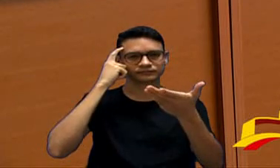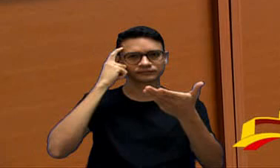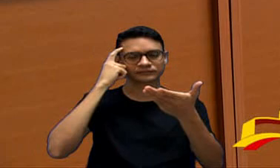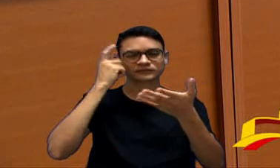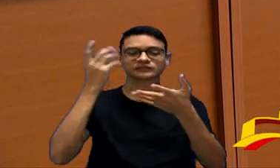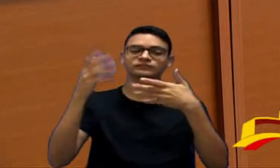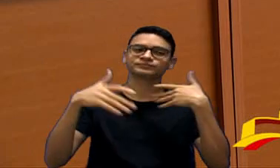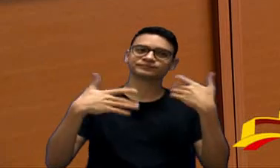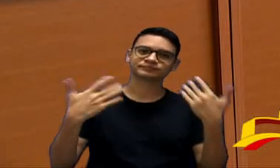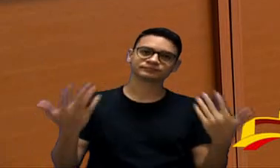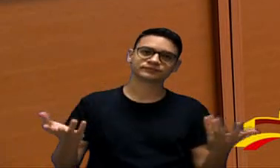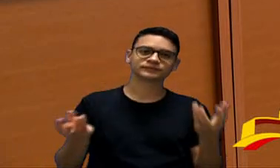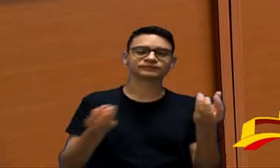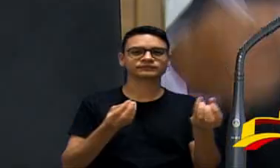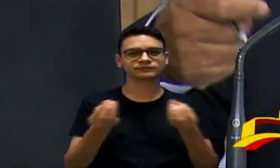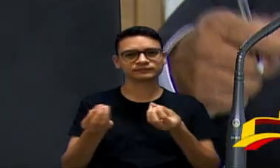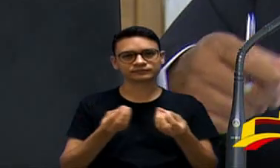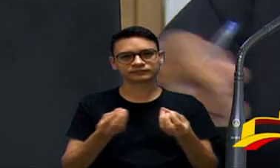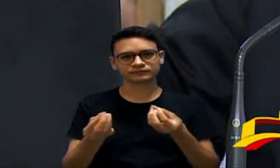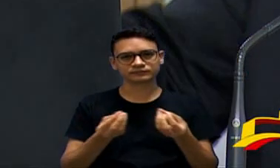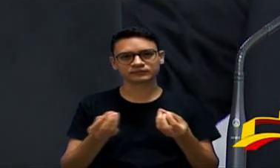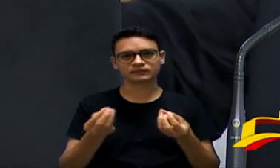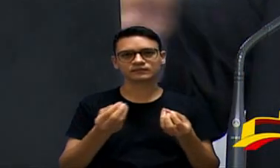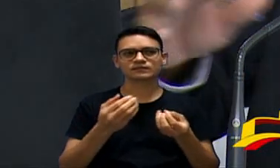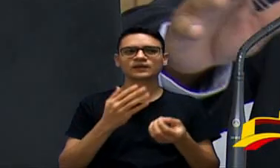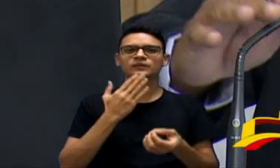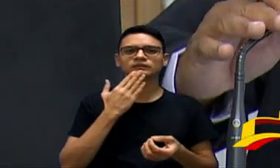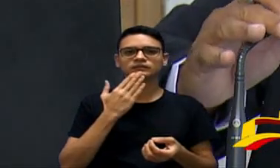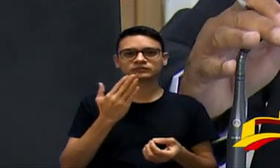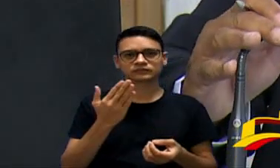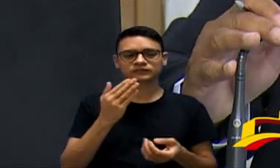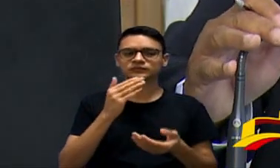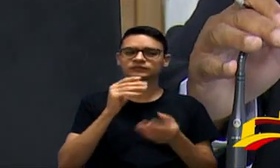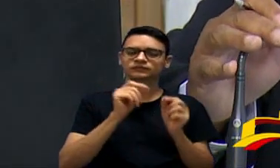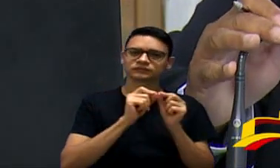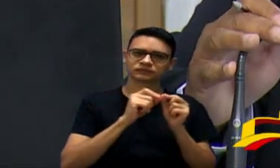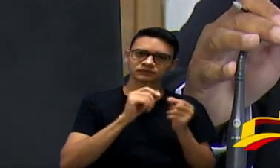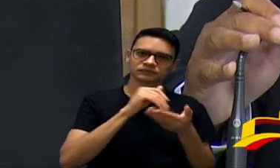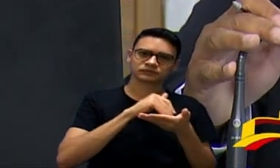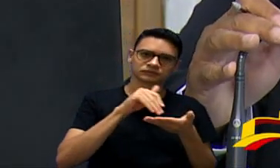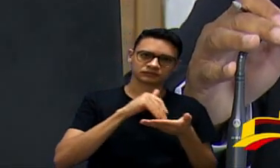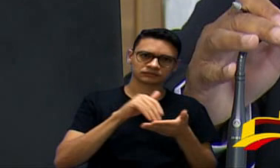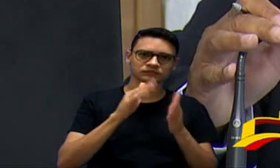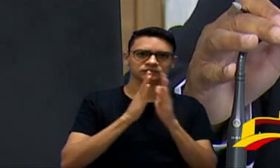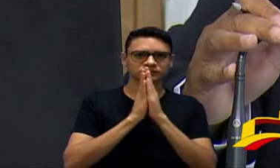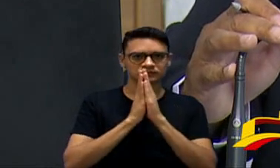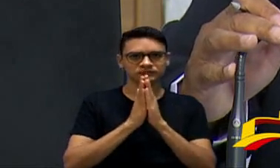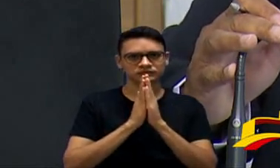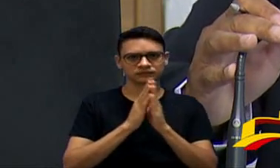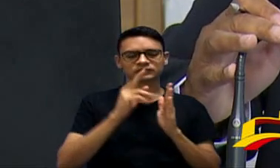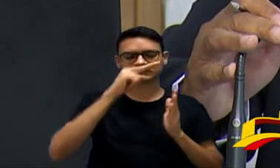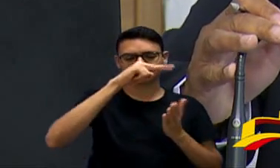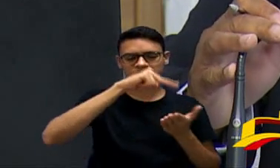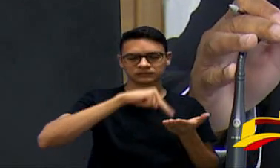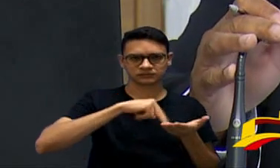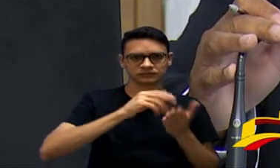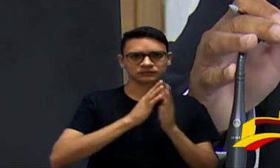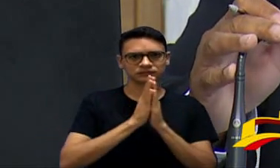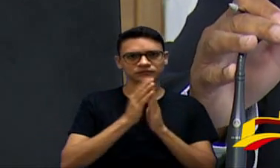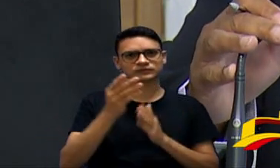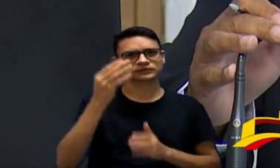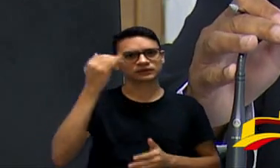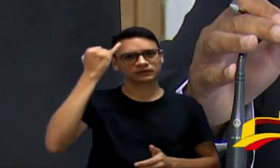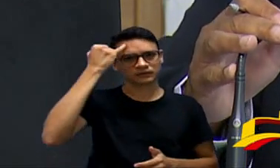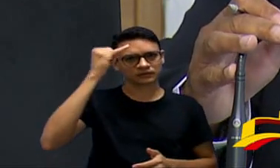Então, mas daí, veja só, você sabe como é que é. Né? Peço para fazer, eu peço para o secretário fazer a leitura aqui. Vamos. Vossa Excelência que deu a ideia,